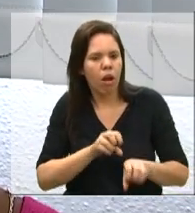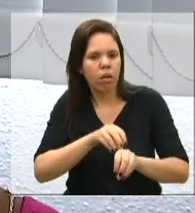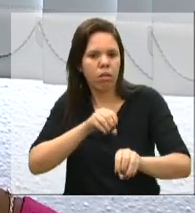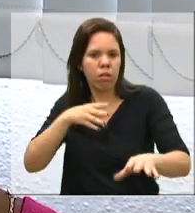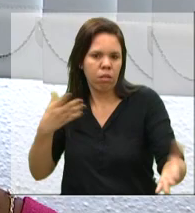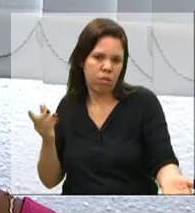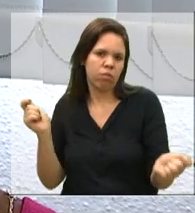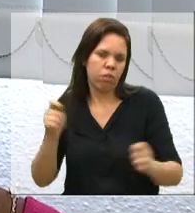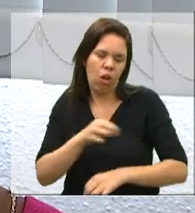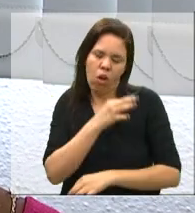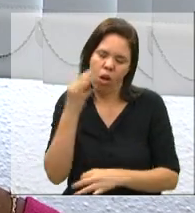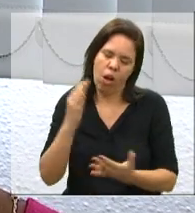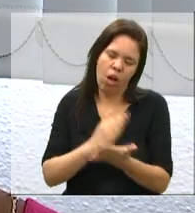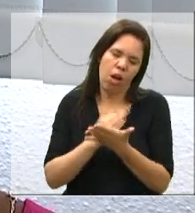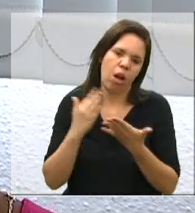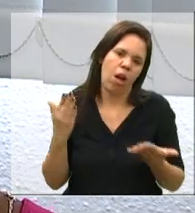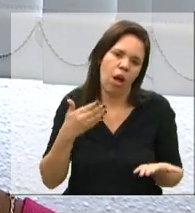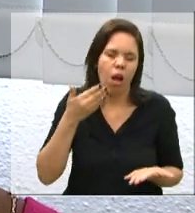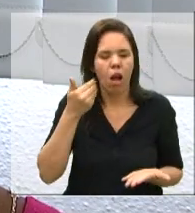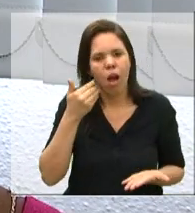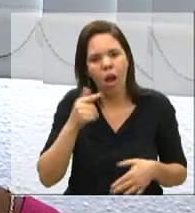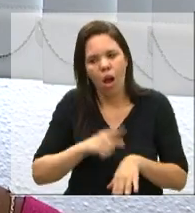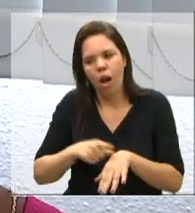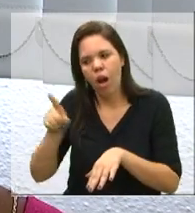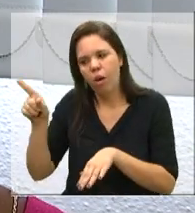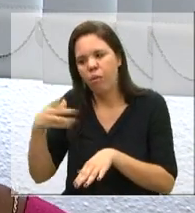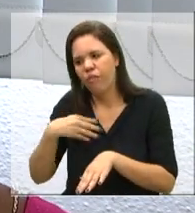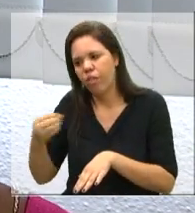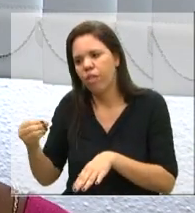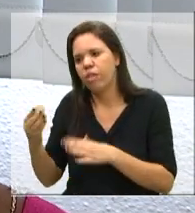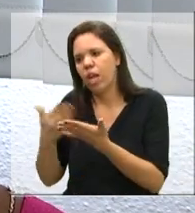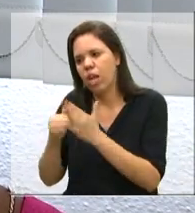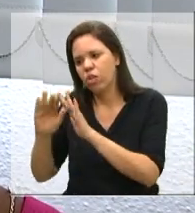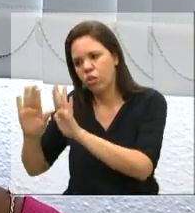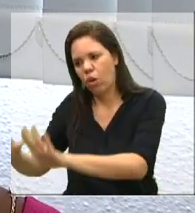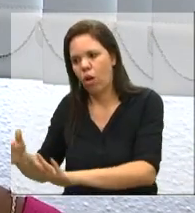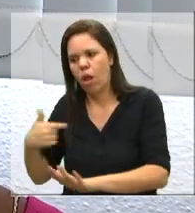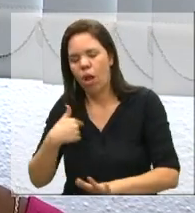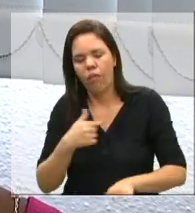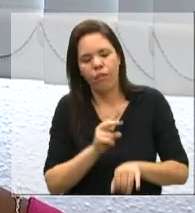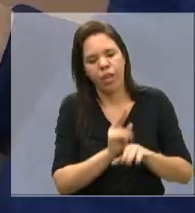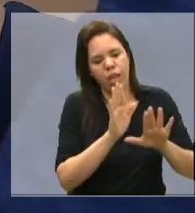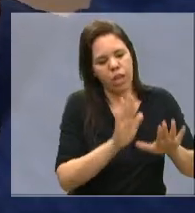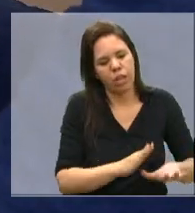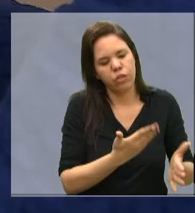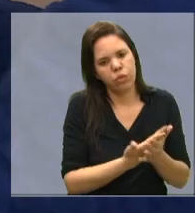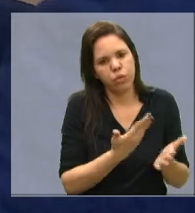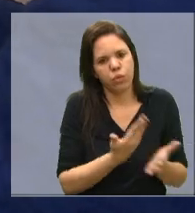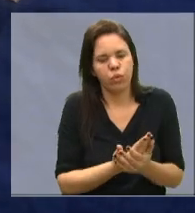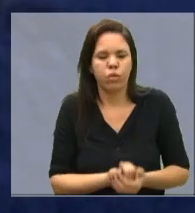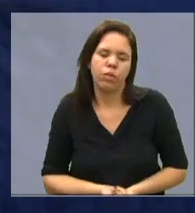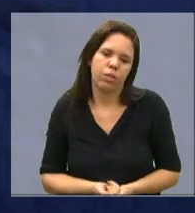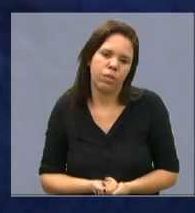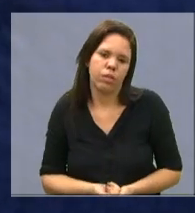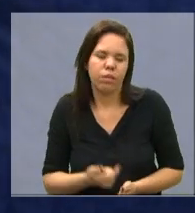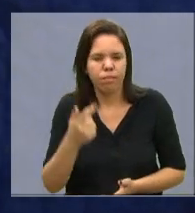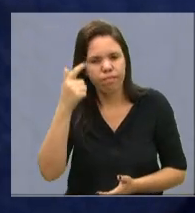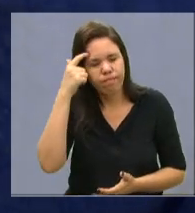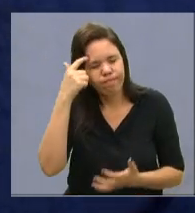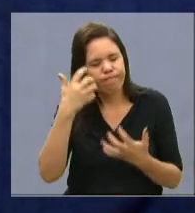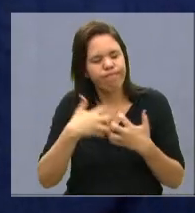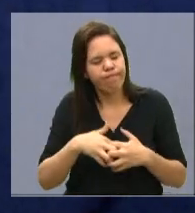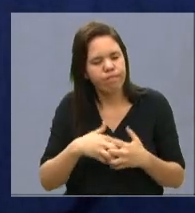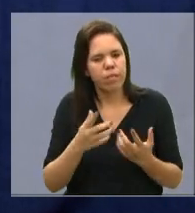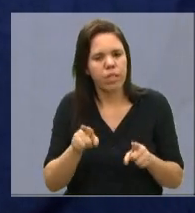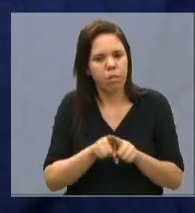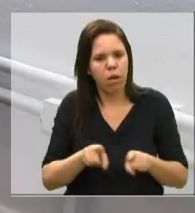distância conta muito. Então, eu aproveito o horário que eles estão na escola para poder me dedicar ao estudo. Dedicação vai muito além